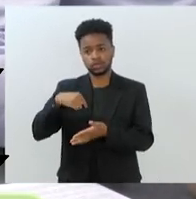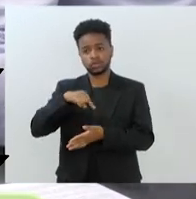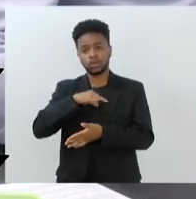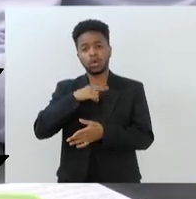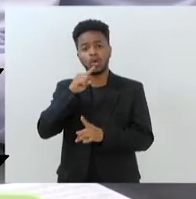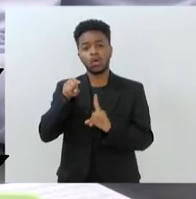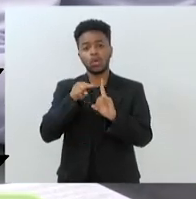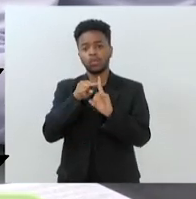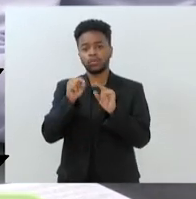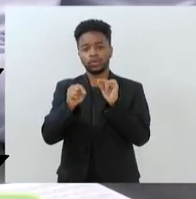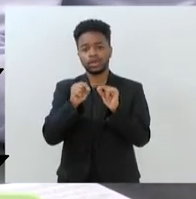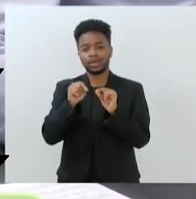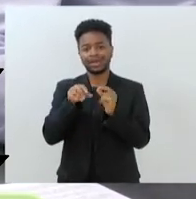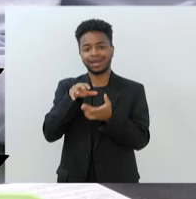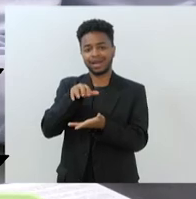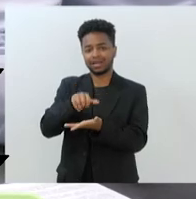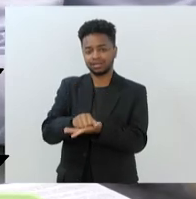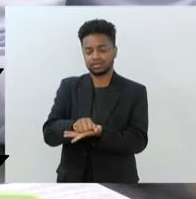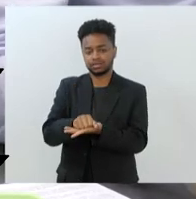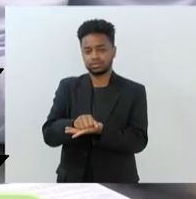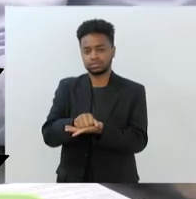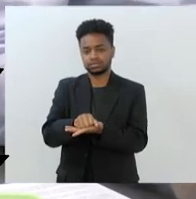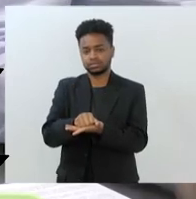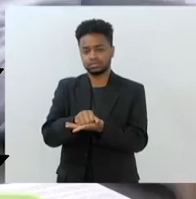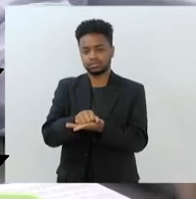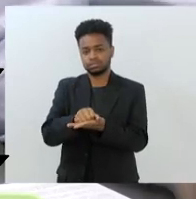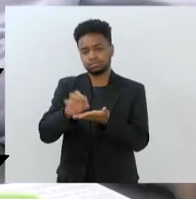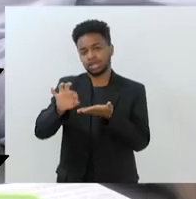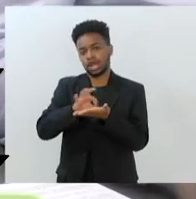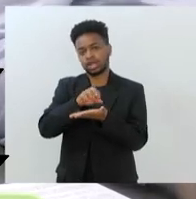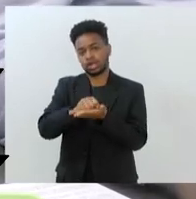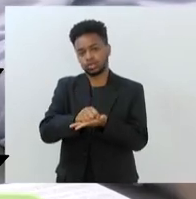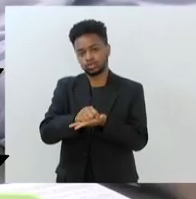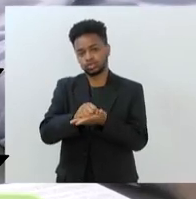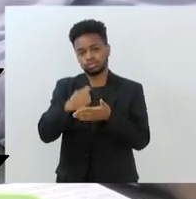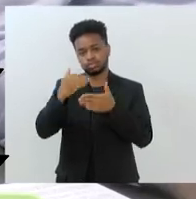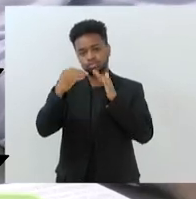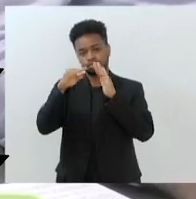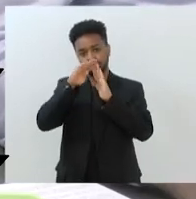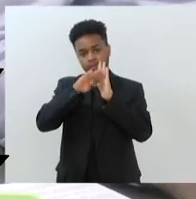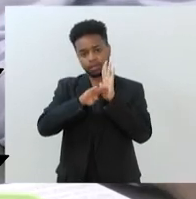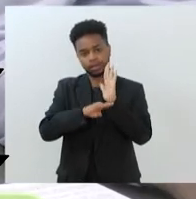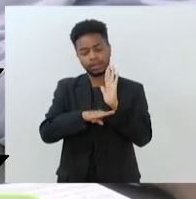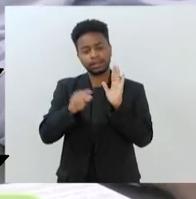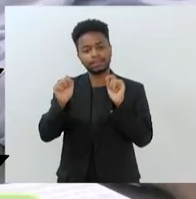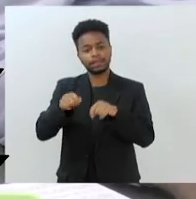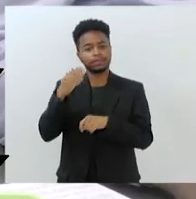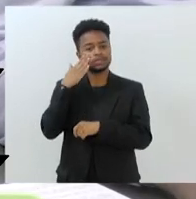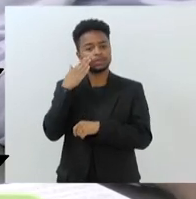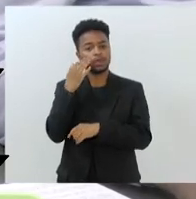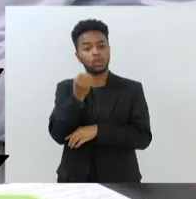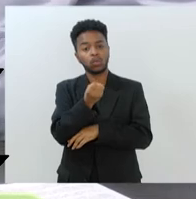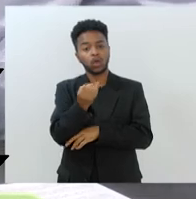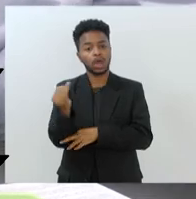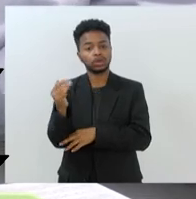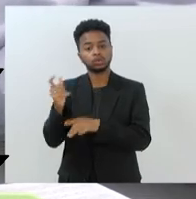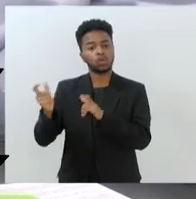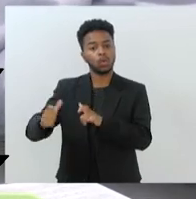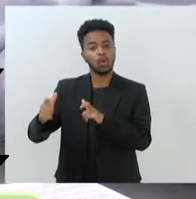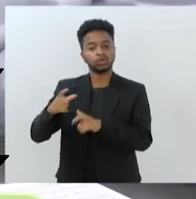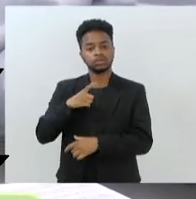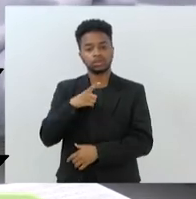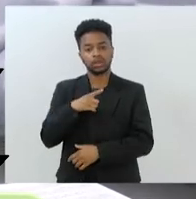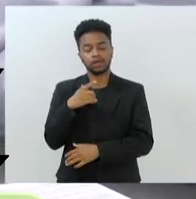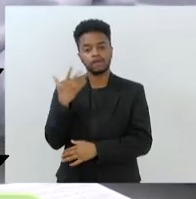é um cadastro. Presidente Amorim, um cadastro é um instrumento para você ter uma ideia. Onde é que estão as